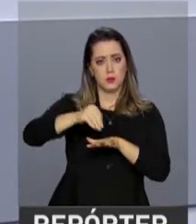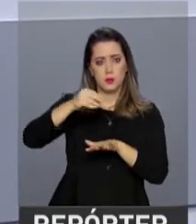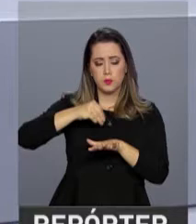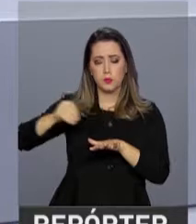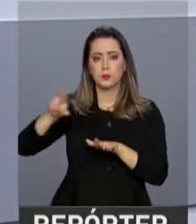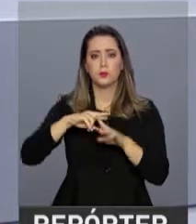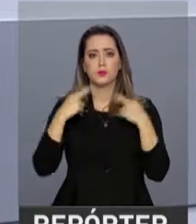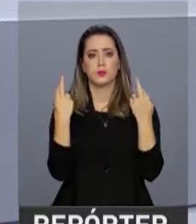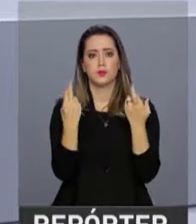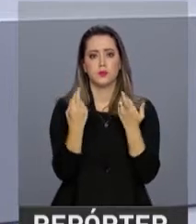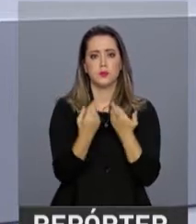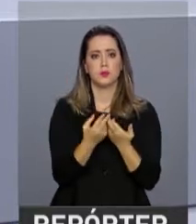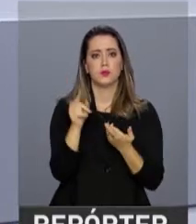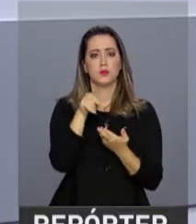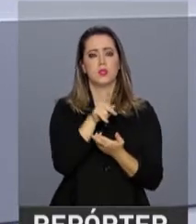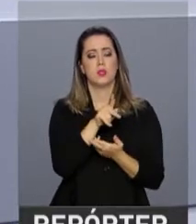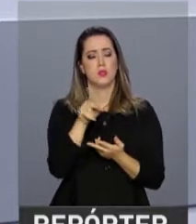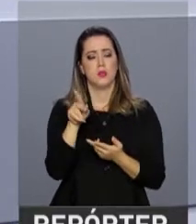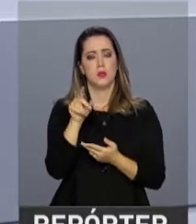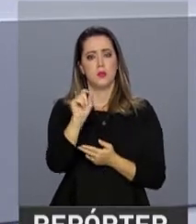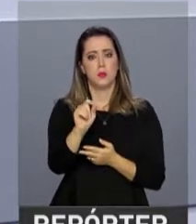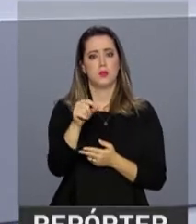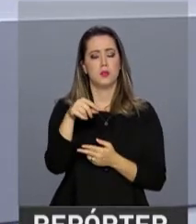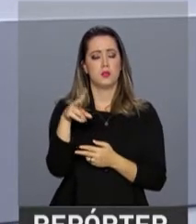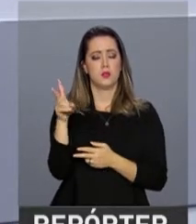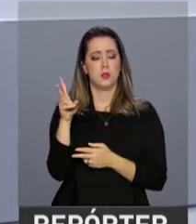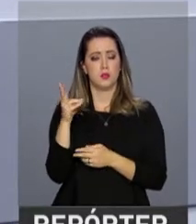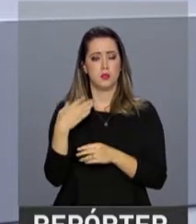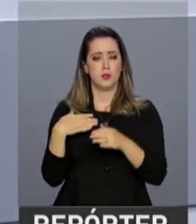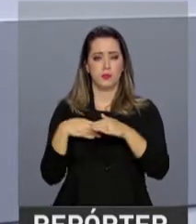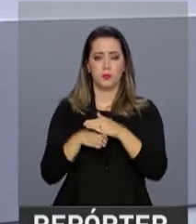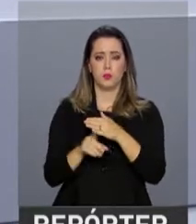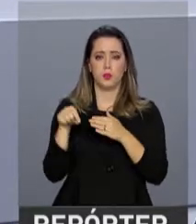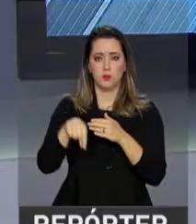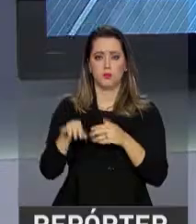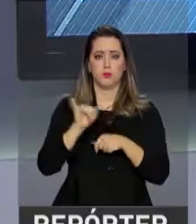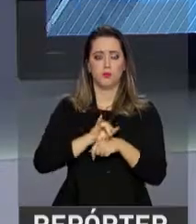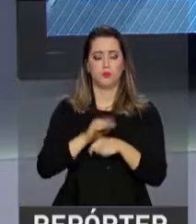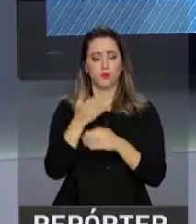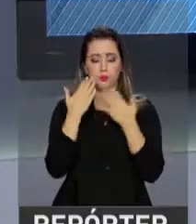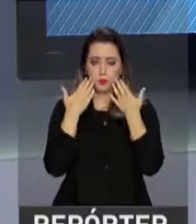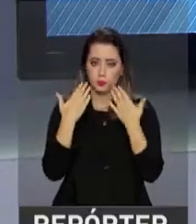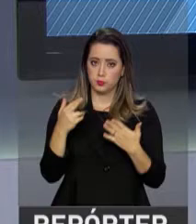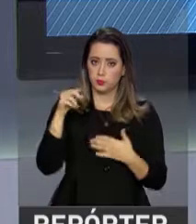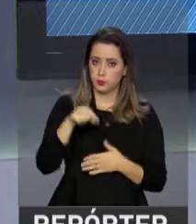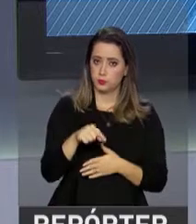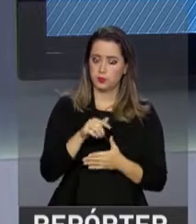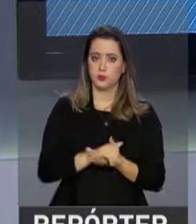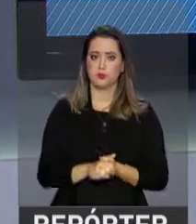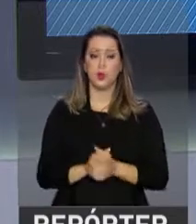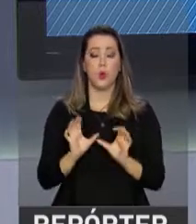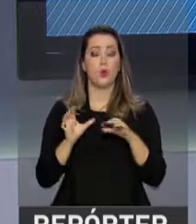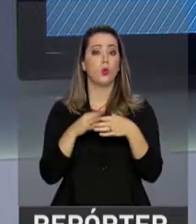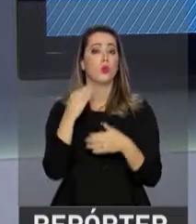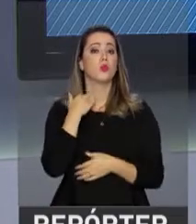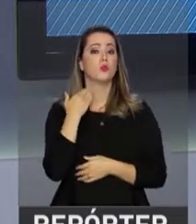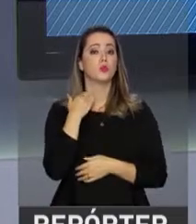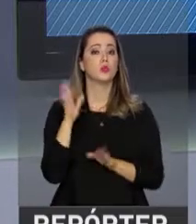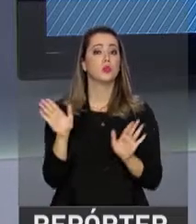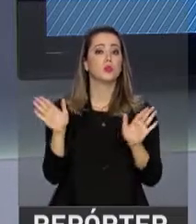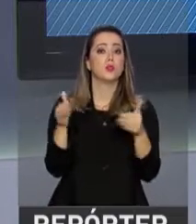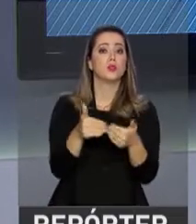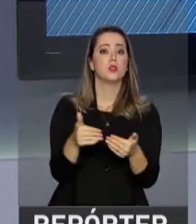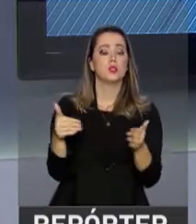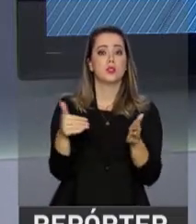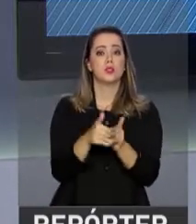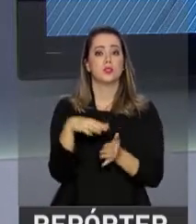essa reunião do presidente Temer em Boa Vista aqui nos nossos boletins. As agências bancárias estão fechadas até